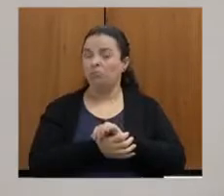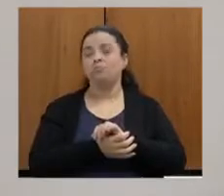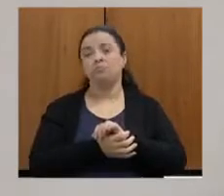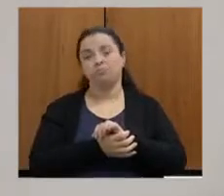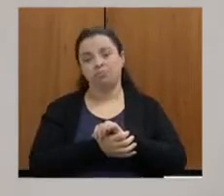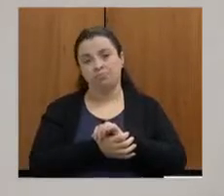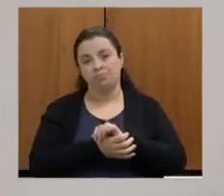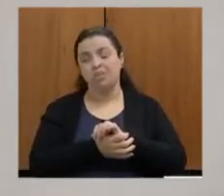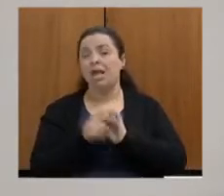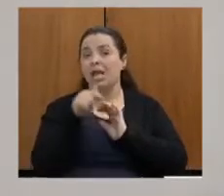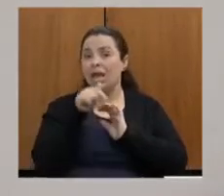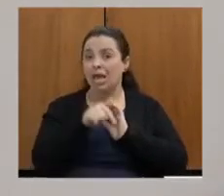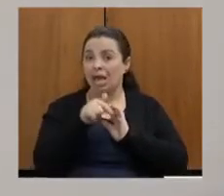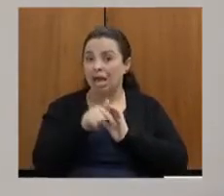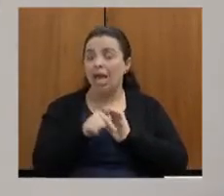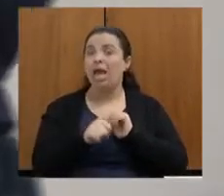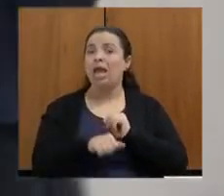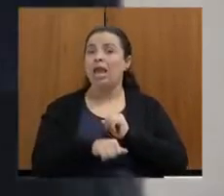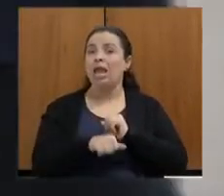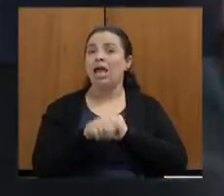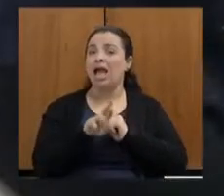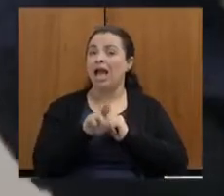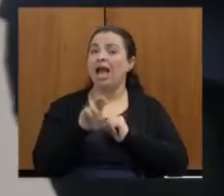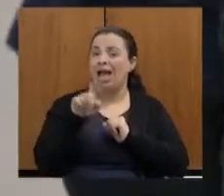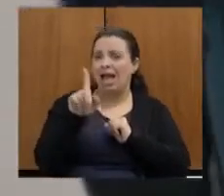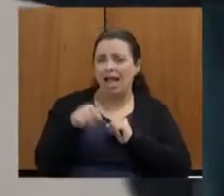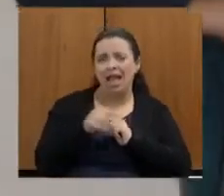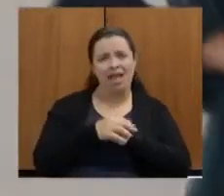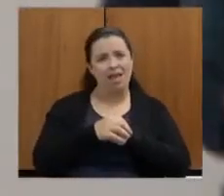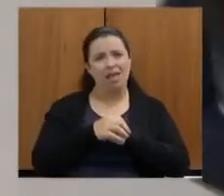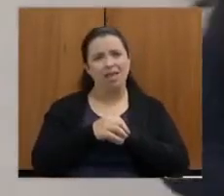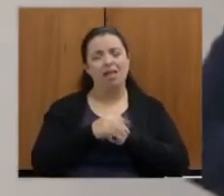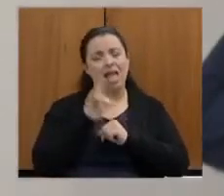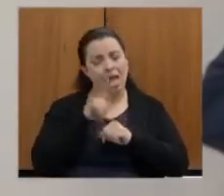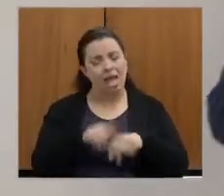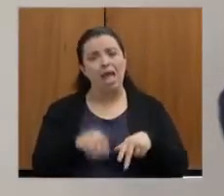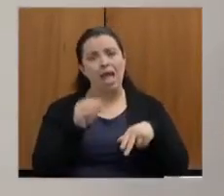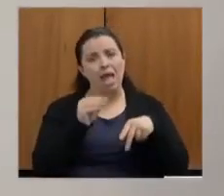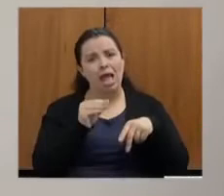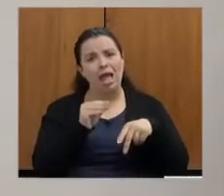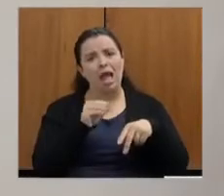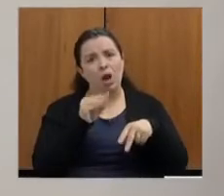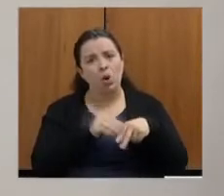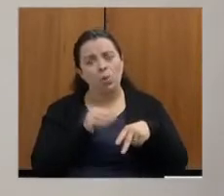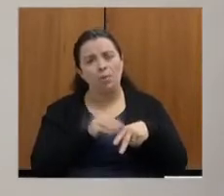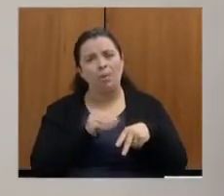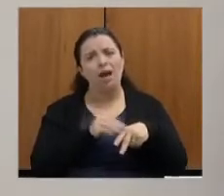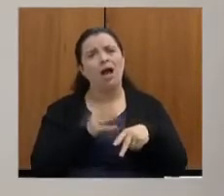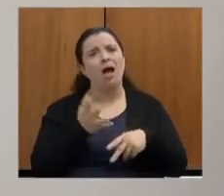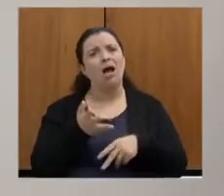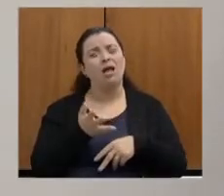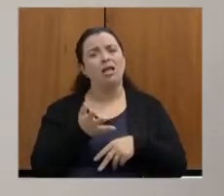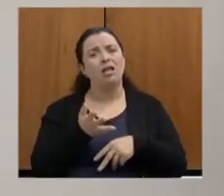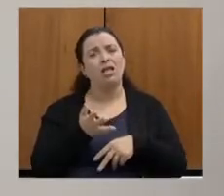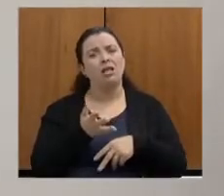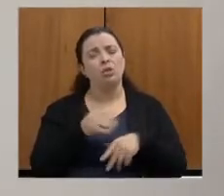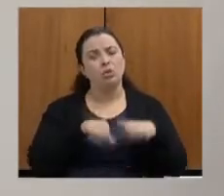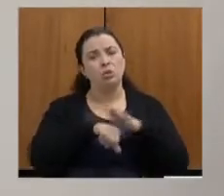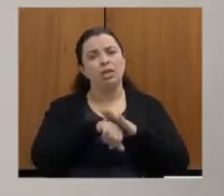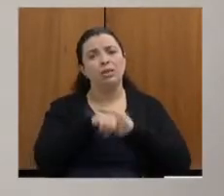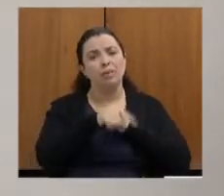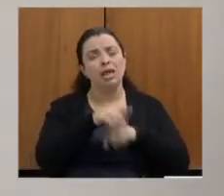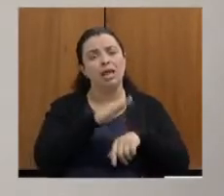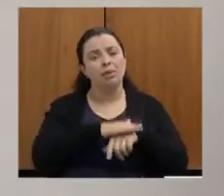que ela vai reparar ou não é uma situação escandalosa o que